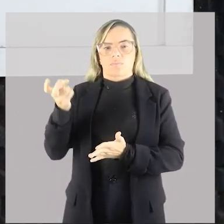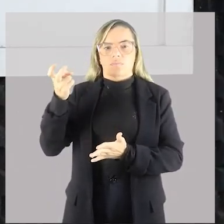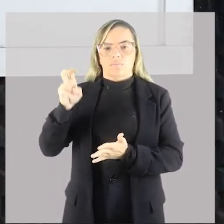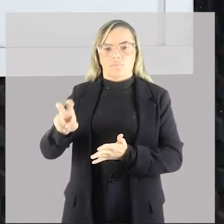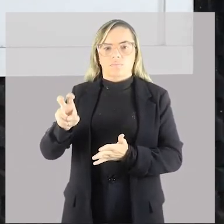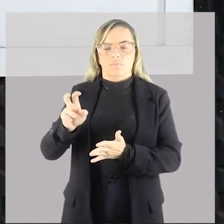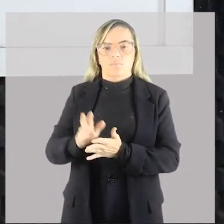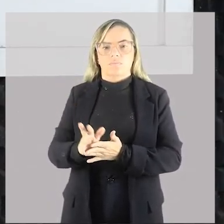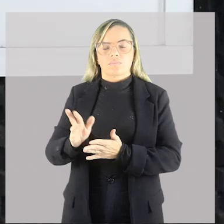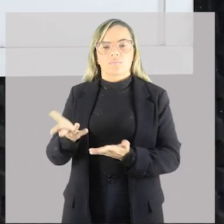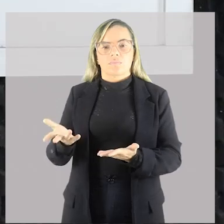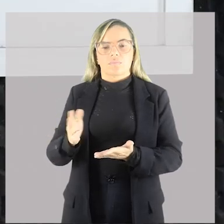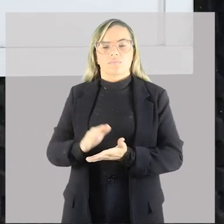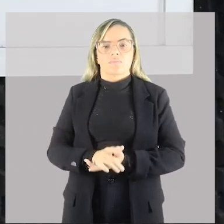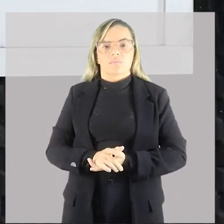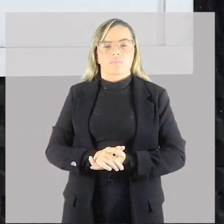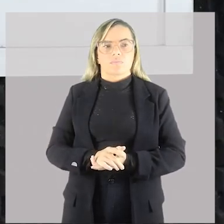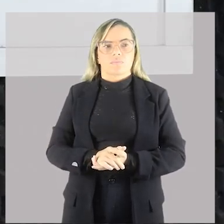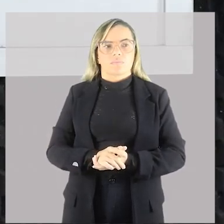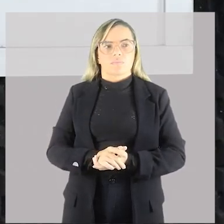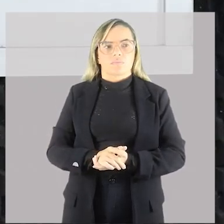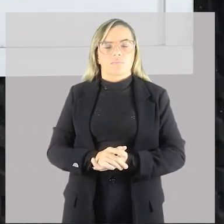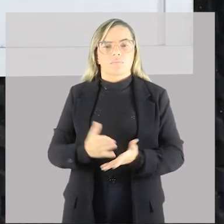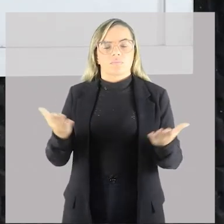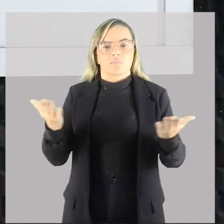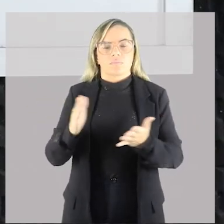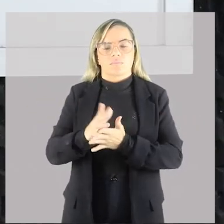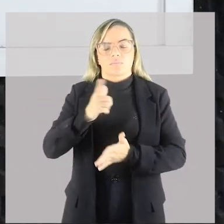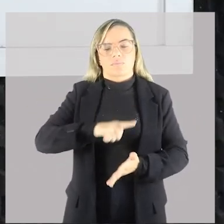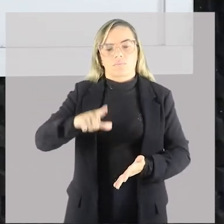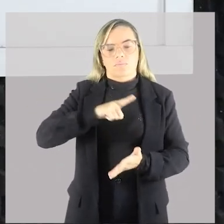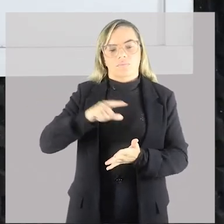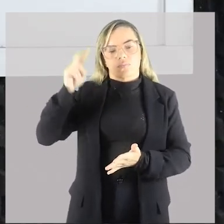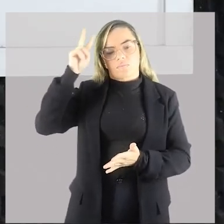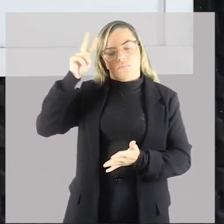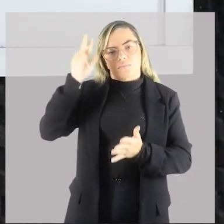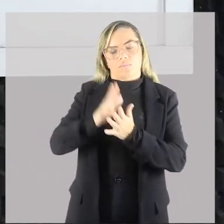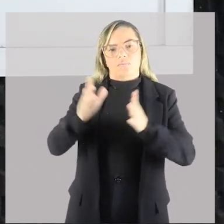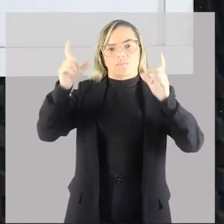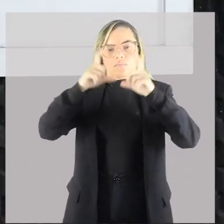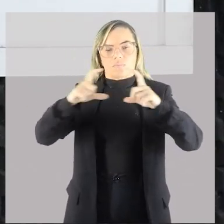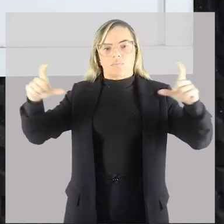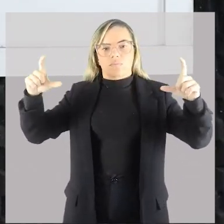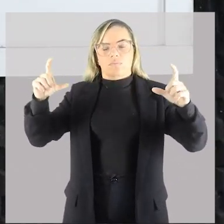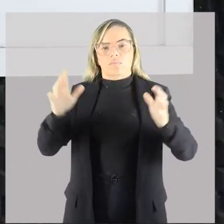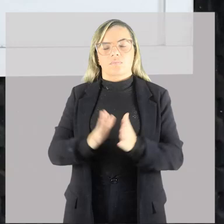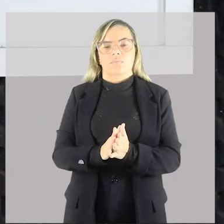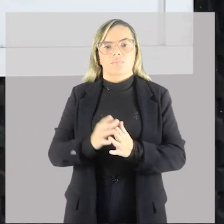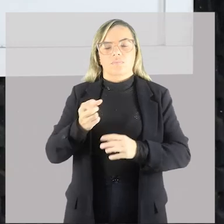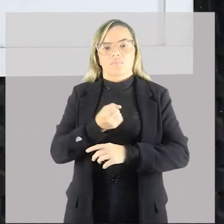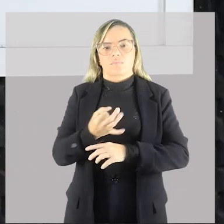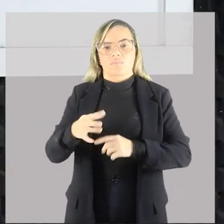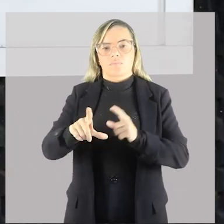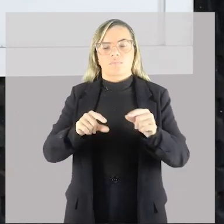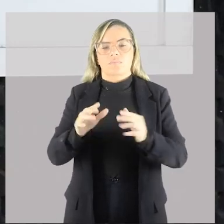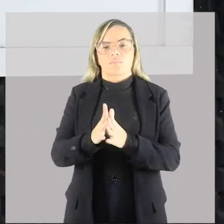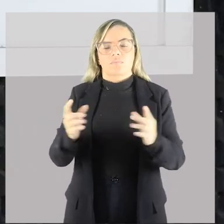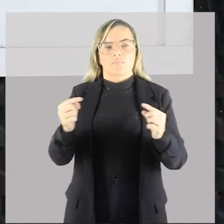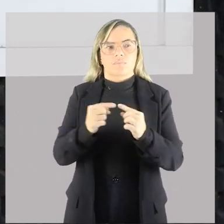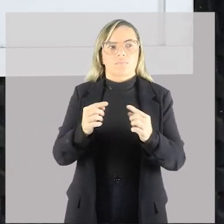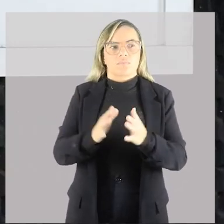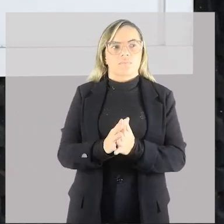vagas. Certo? Aí você tem que lembrar da fórmula da combinação, que você vai ter aqui o